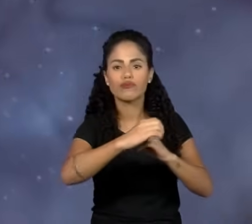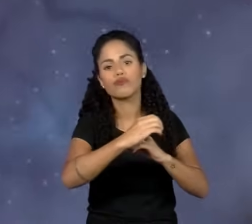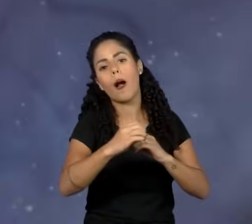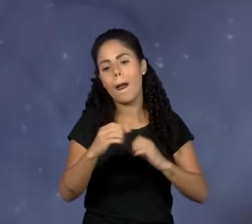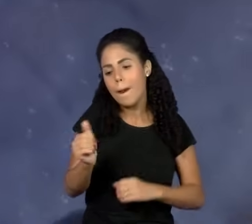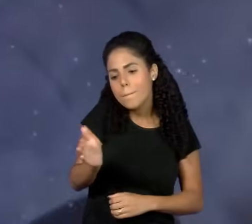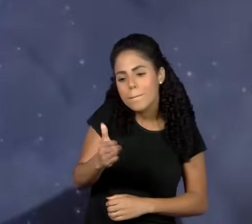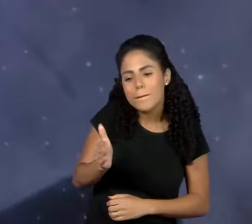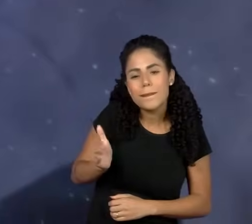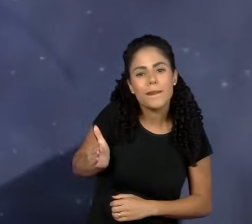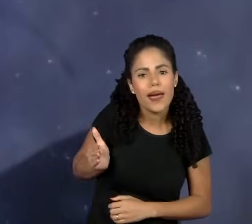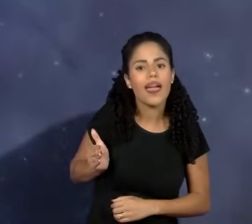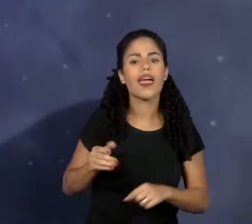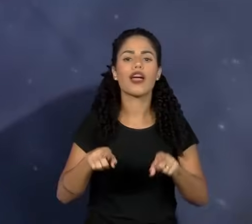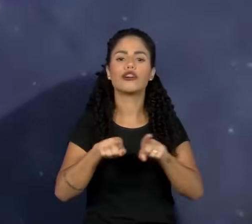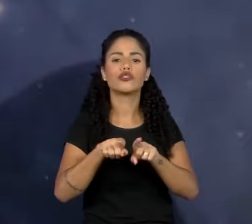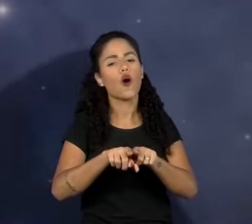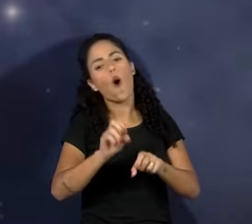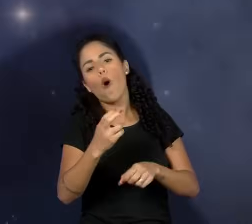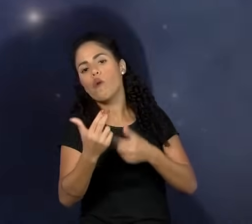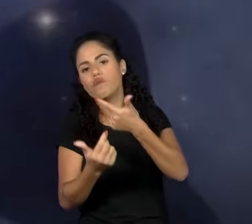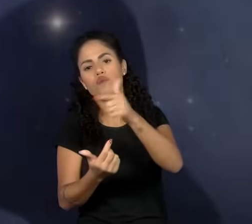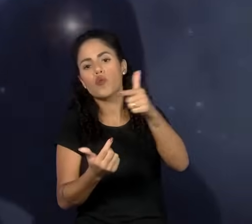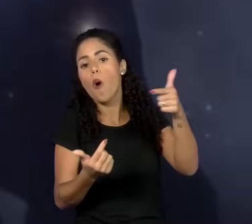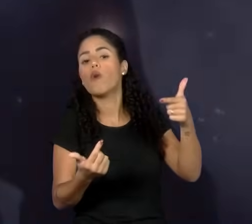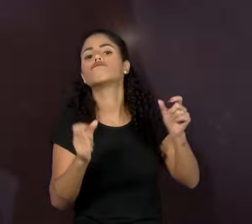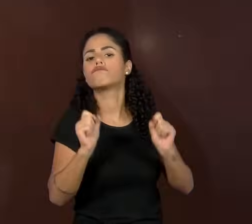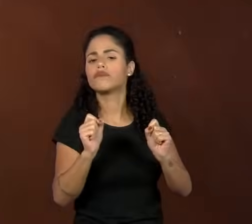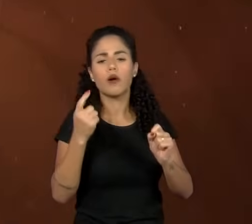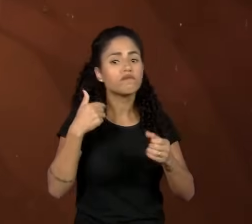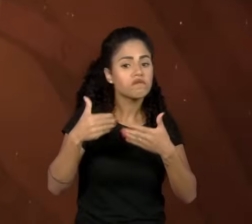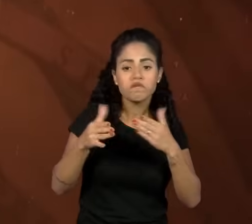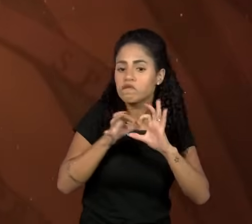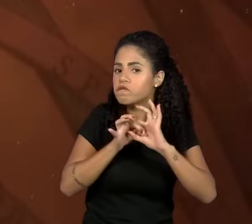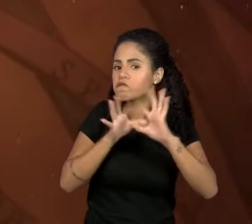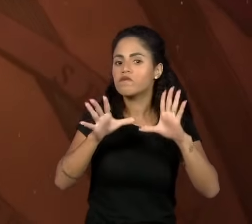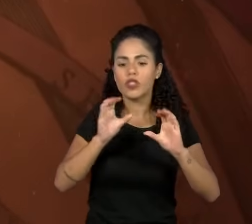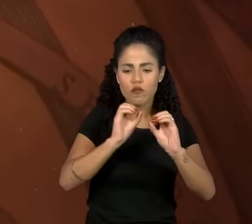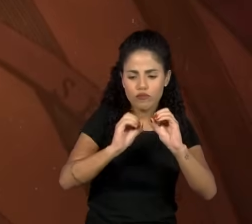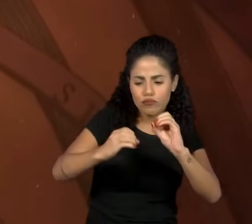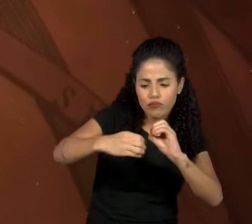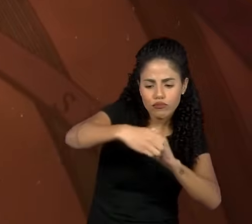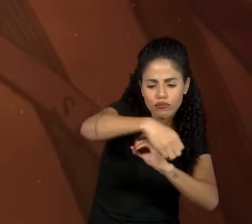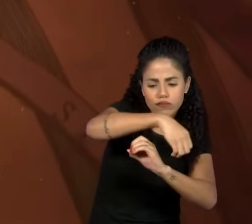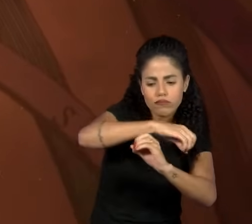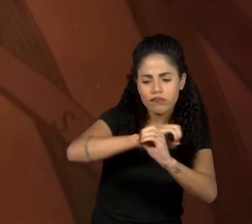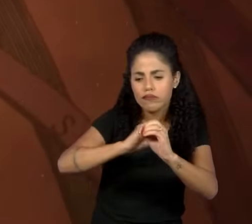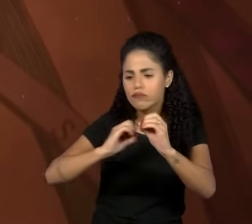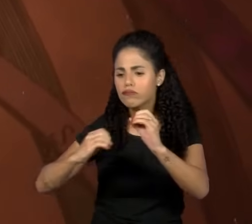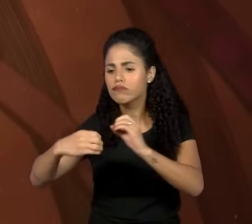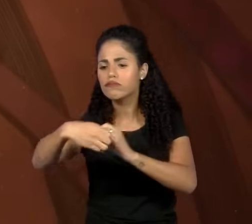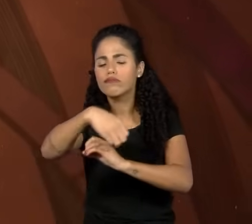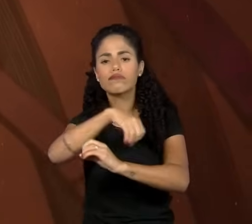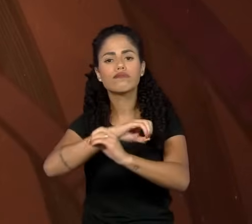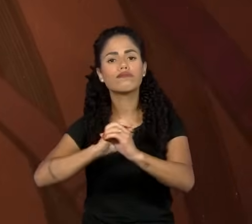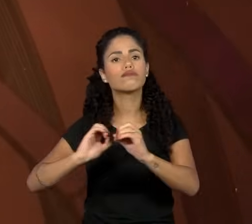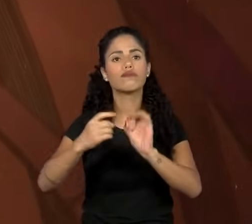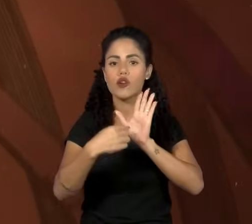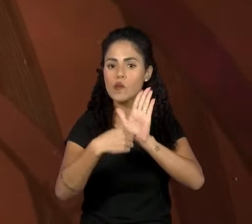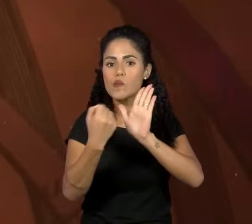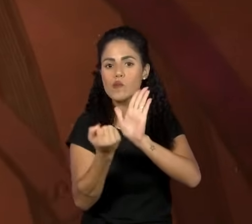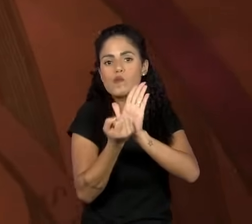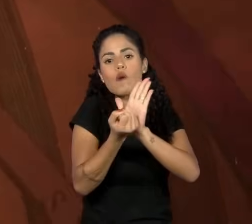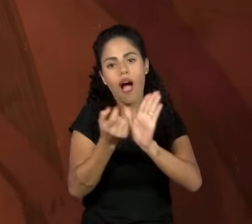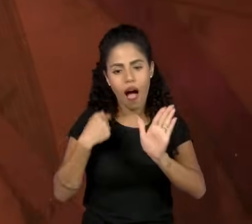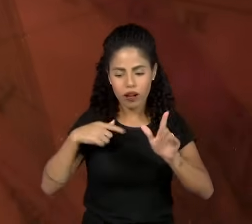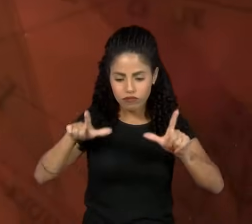Lua pode estar em Libra. A composição de todas as posições é o registro que é o mapa astral. Então,